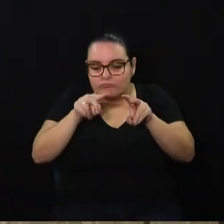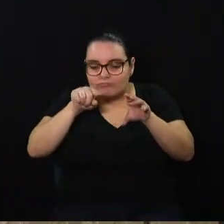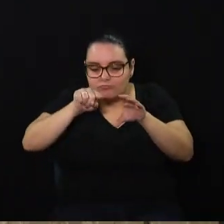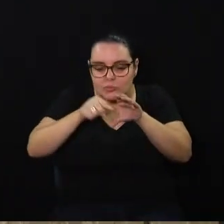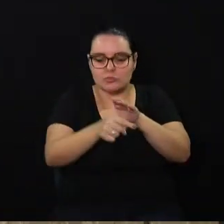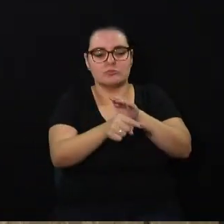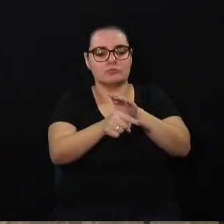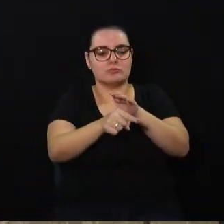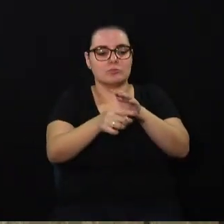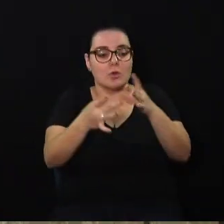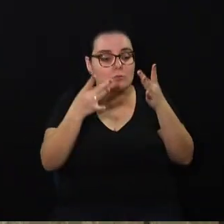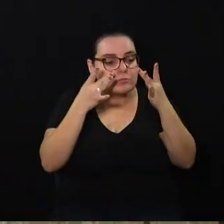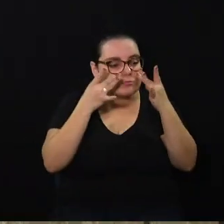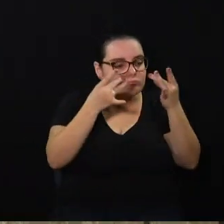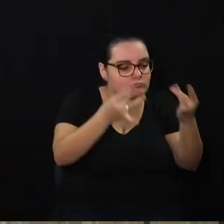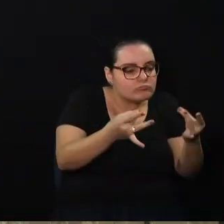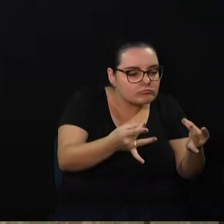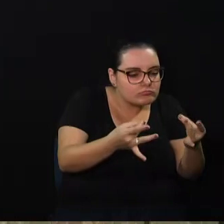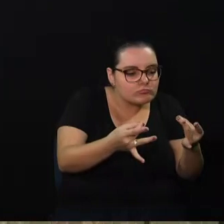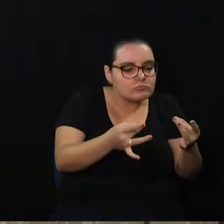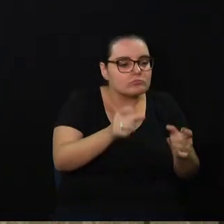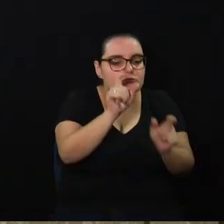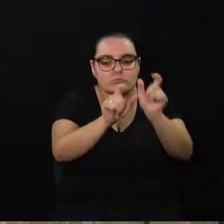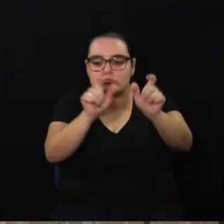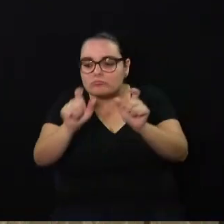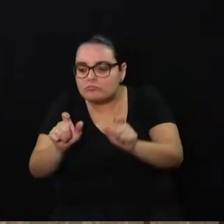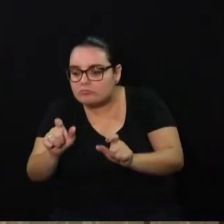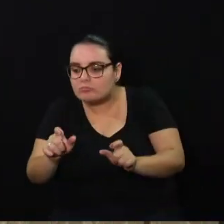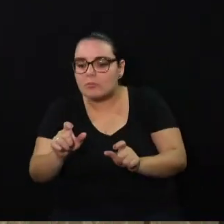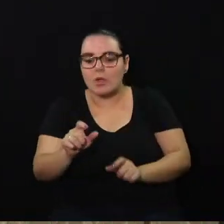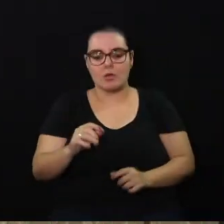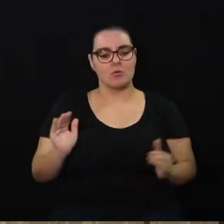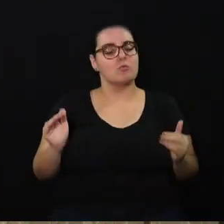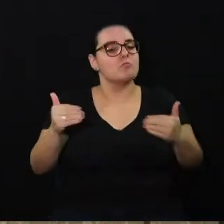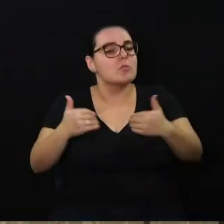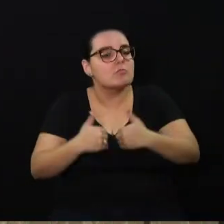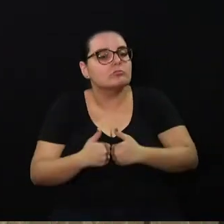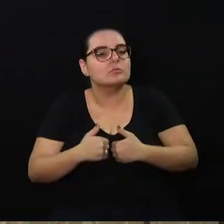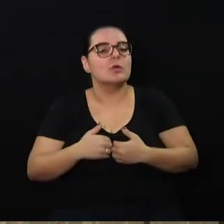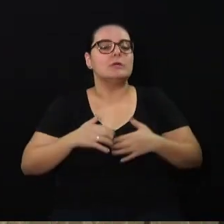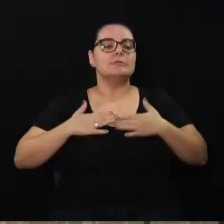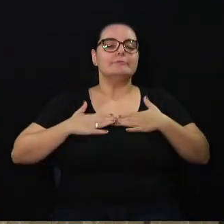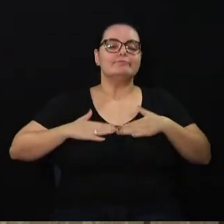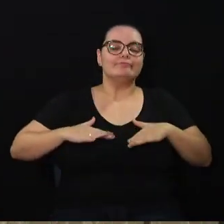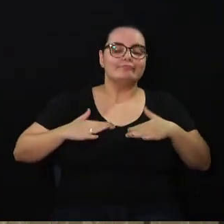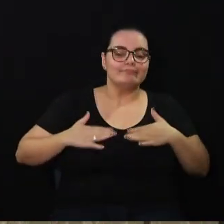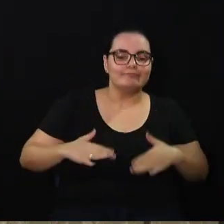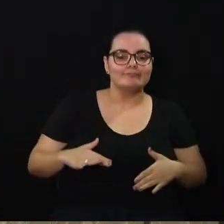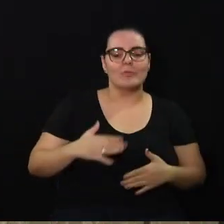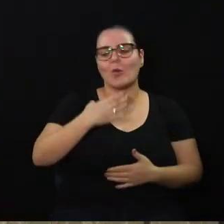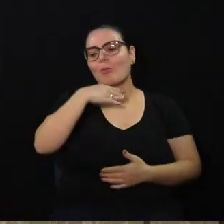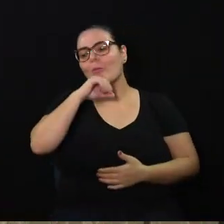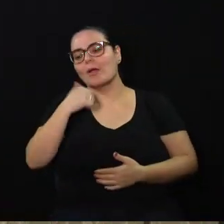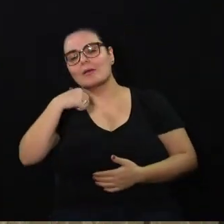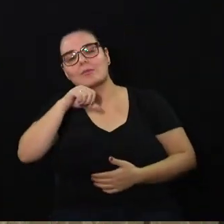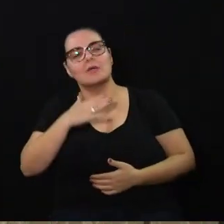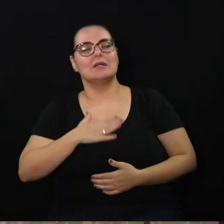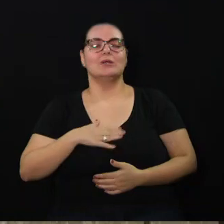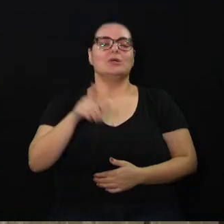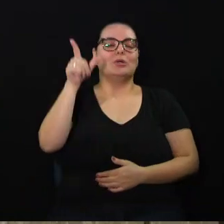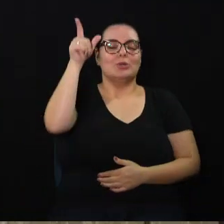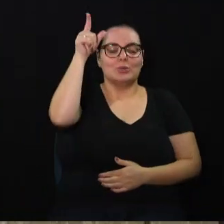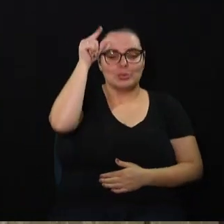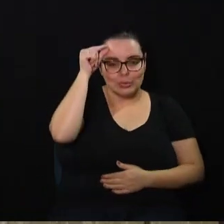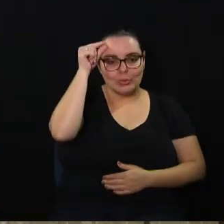esse público dá uma certa segurança há uma confiança uma tranquilidade nos pais né o que a gente precisa nas ações